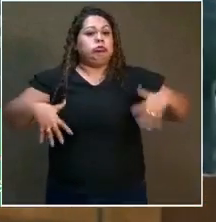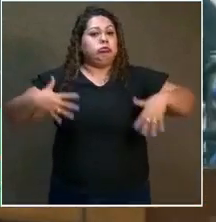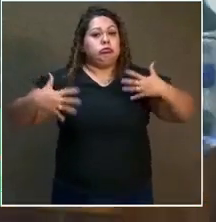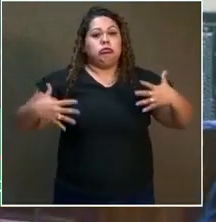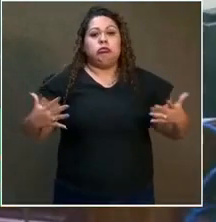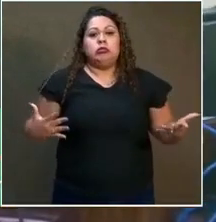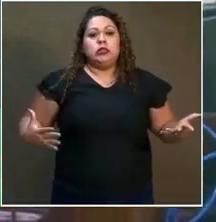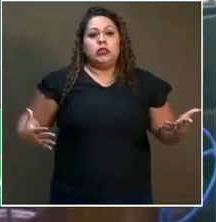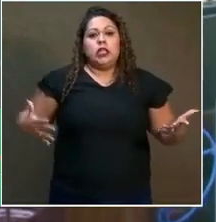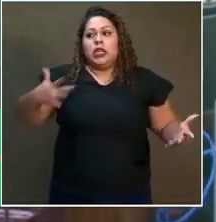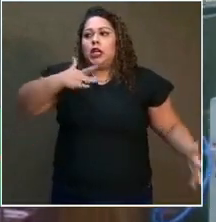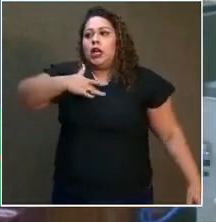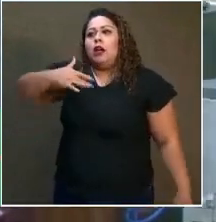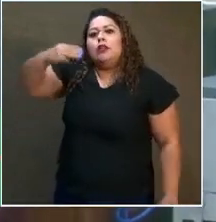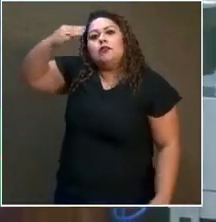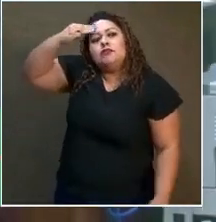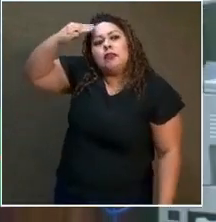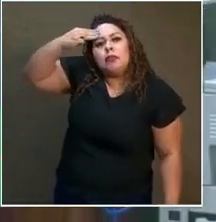da saúde mental.